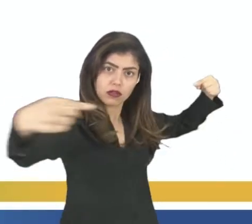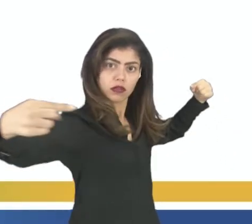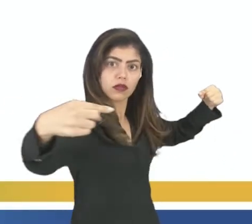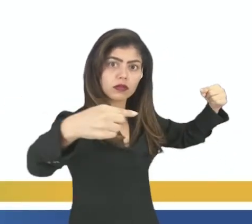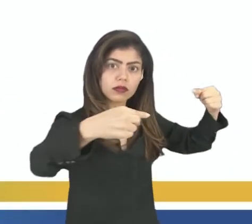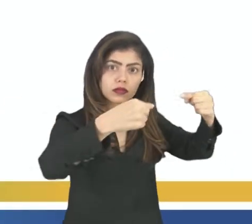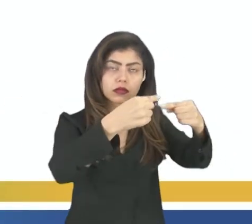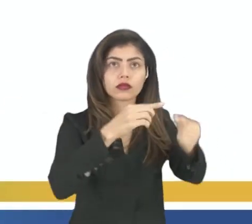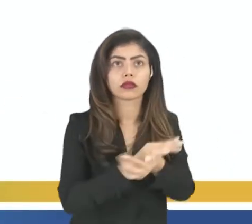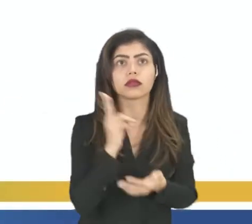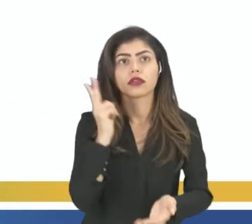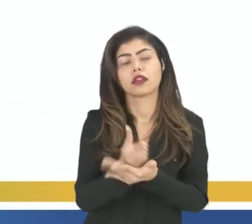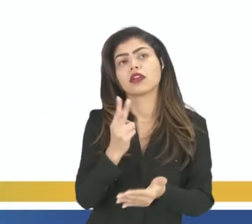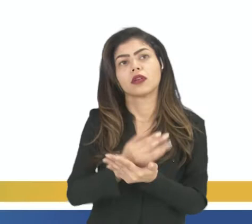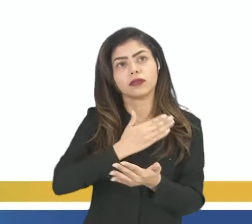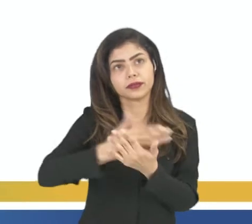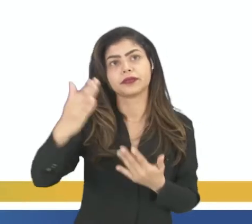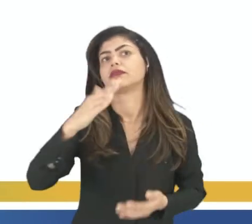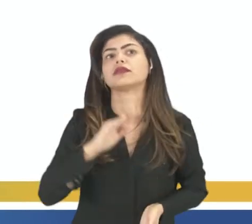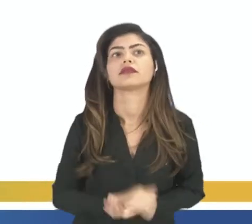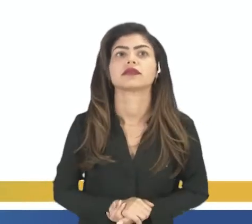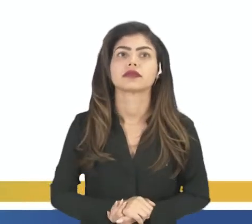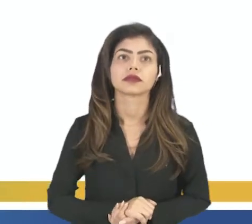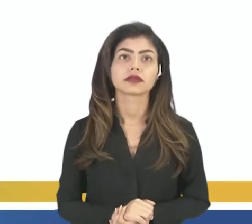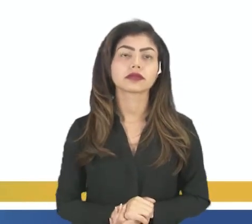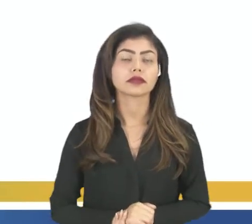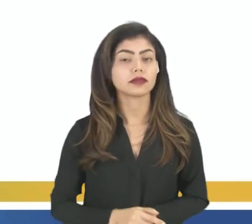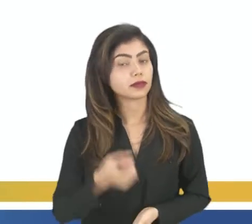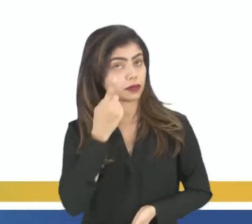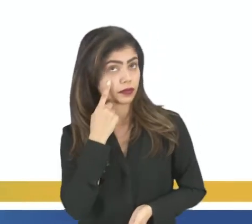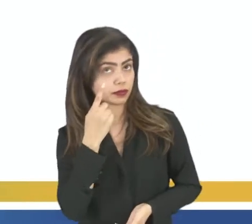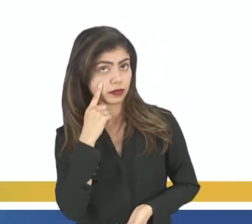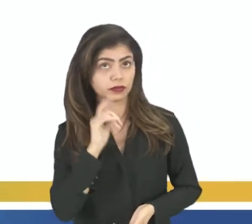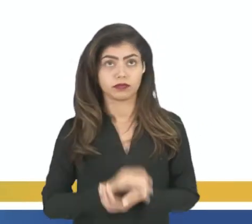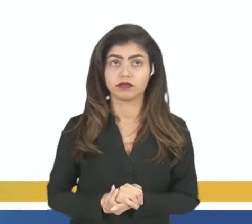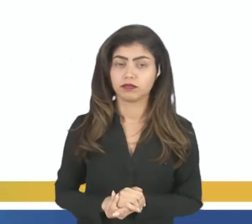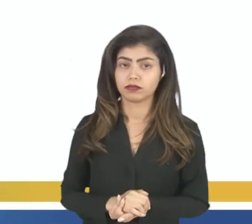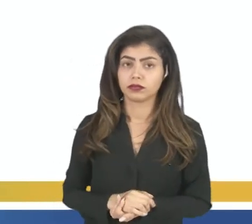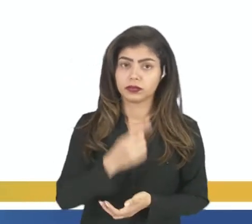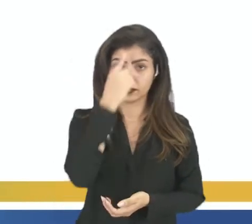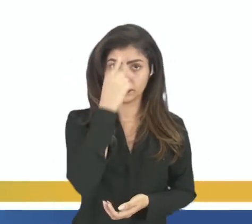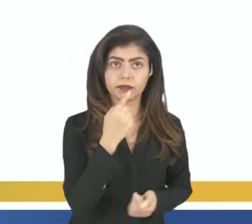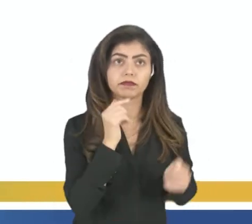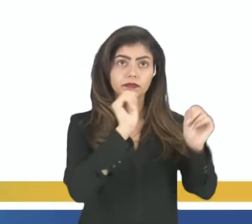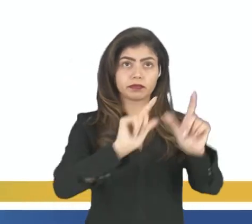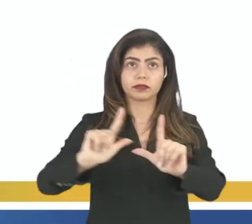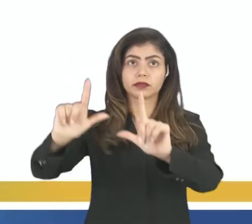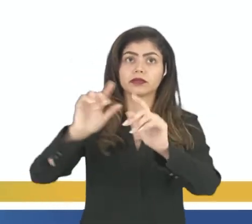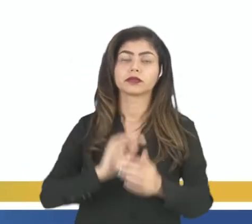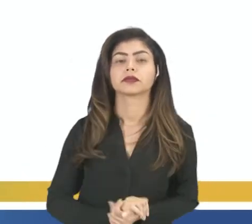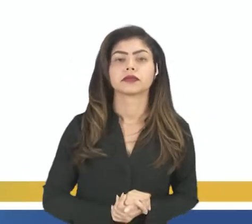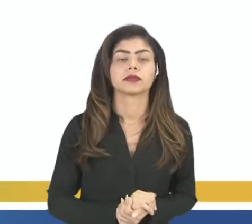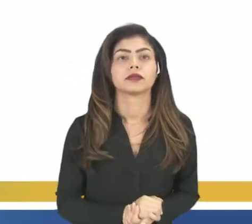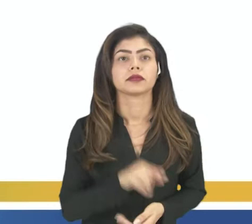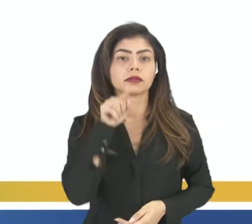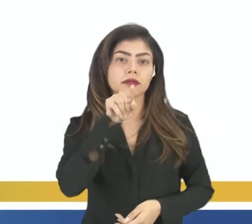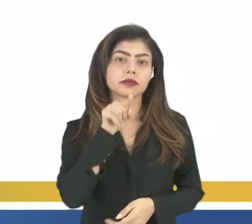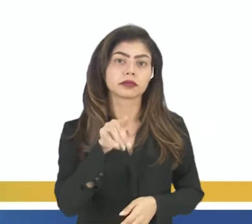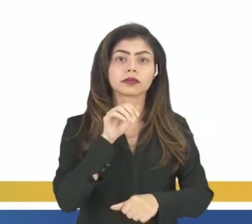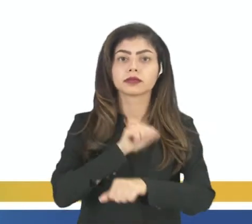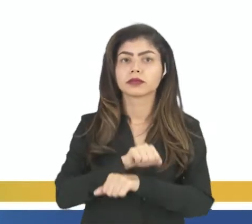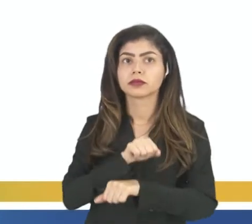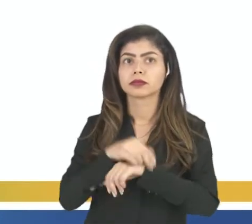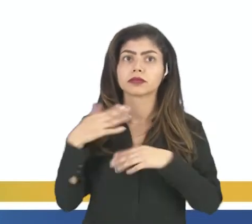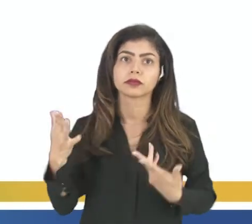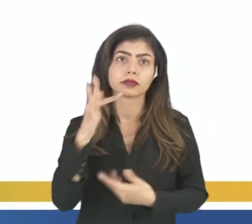voltando à sua posição inicial. Então, veja aqui o nosso esqueminha. Eu tenho uma mola em repouso, a ação da